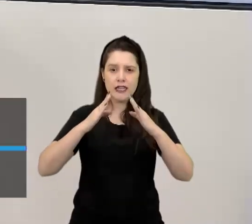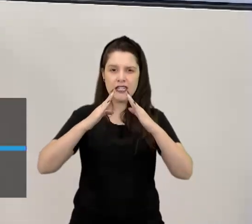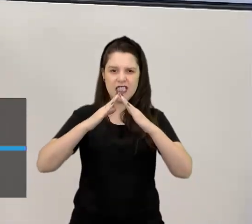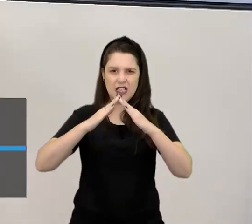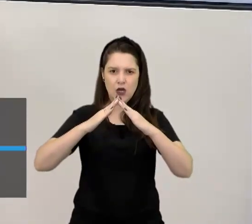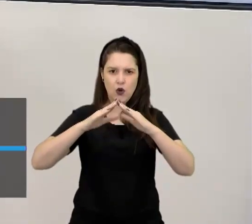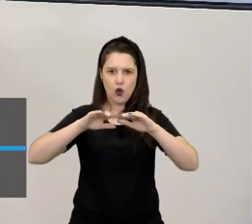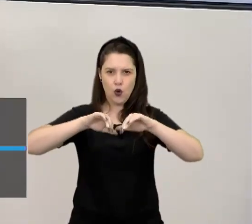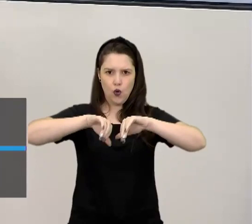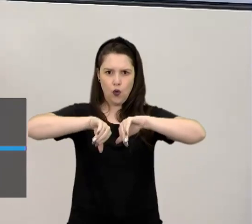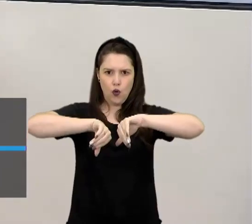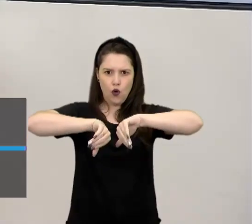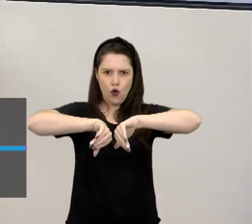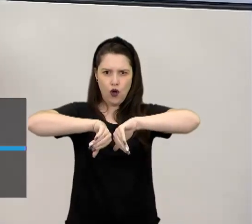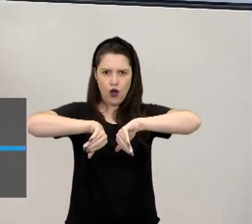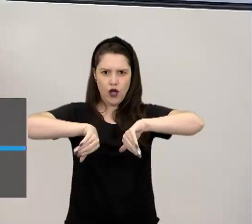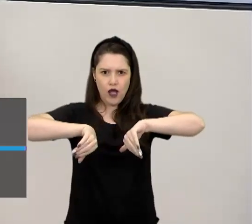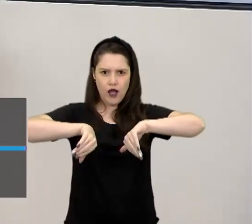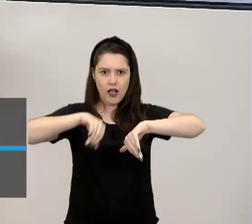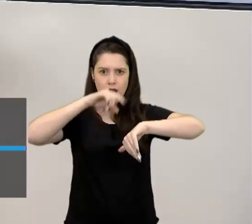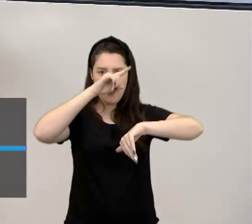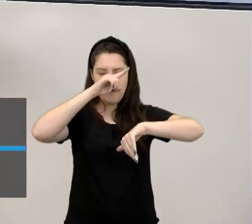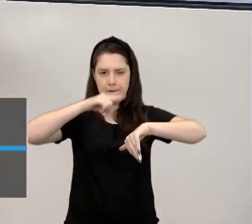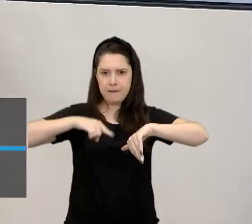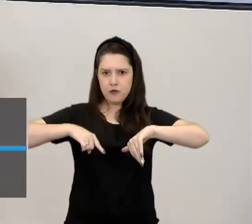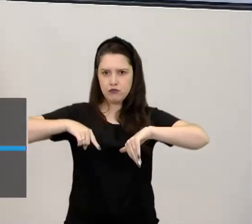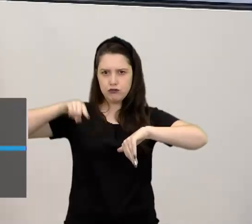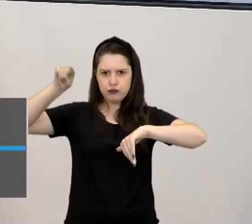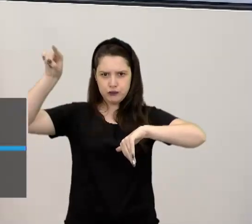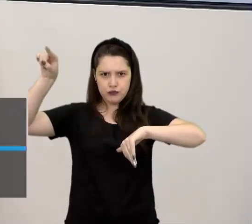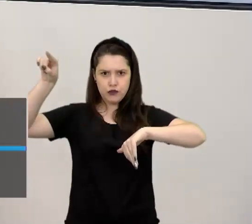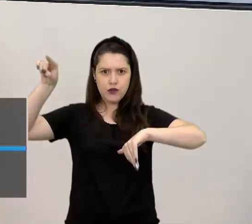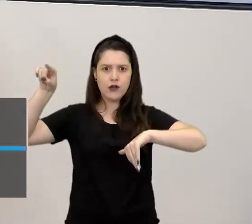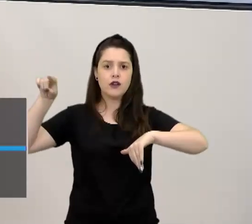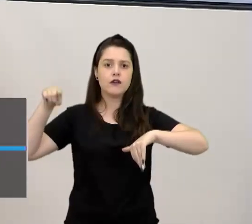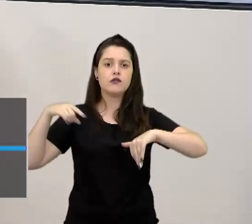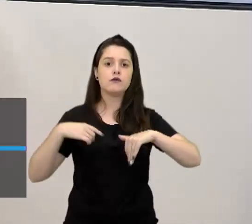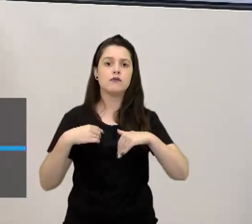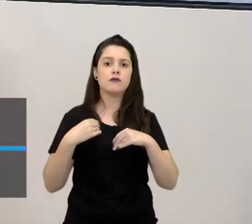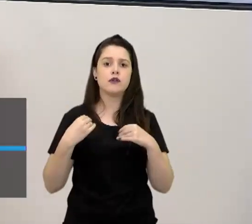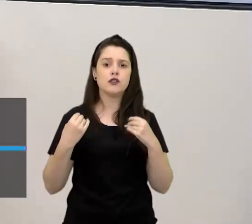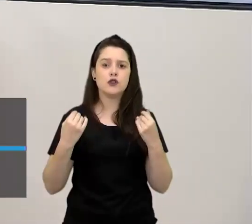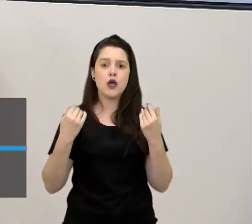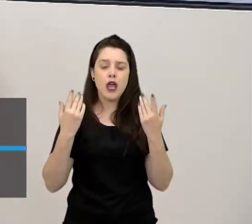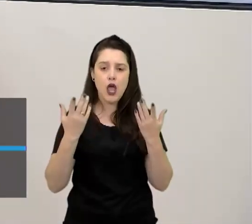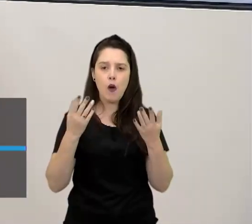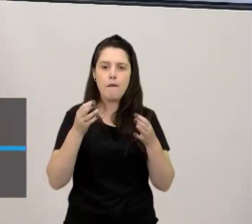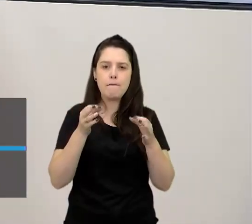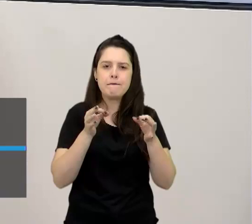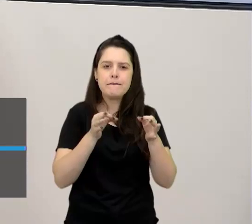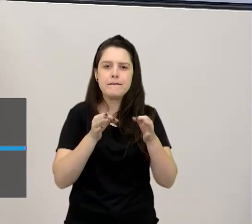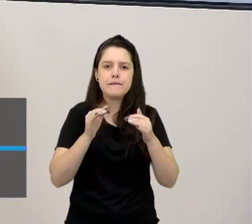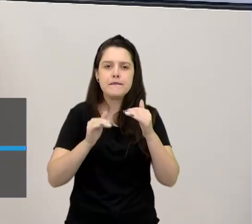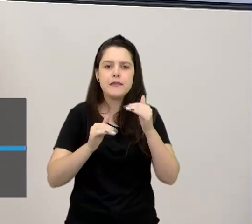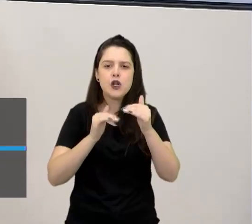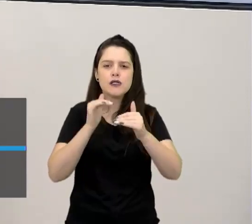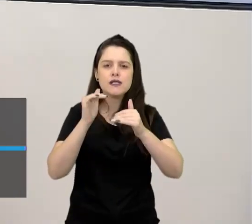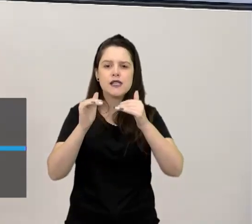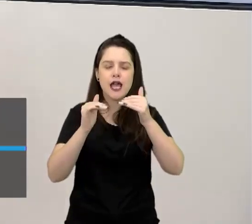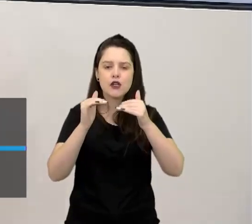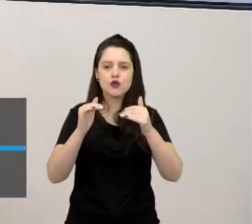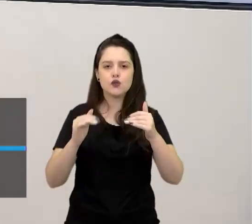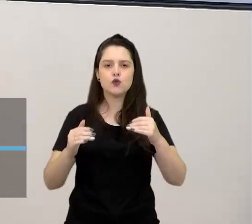dois ângulos de costas, um pro outro, formado pela mesma linha, tá? Então, eles são chamados opostos pelo vértice. Oposto quer dizer de costas, tá